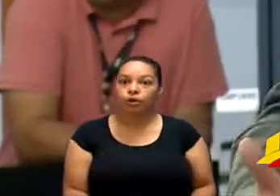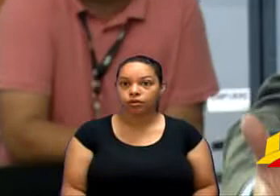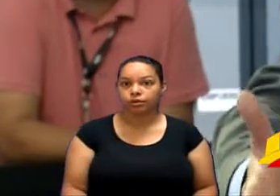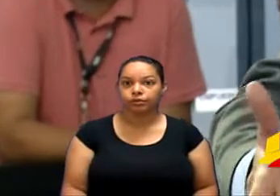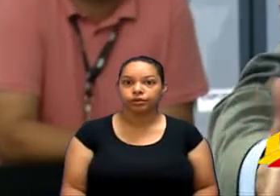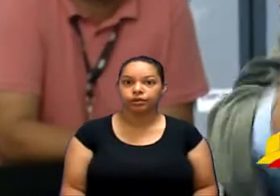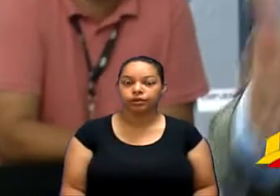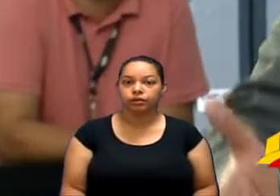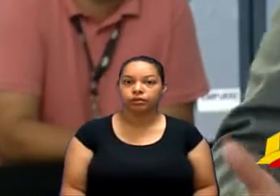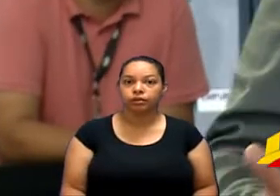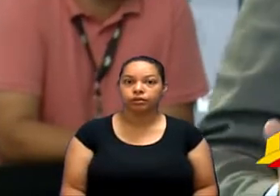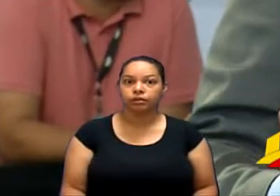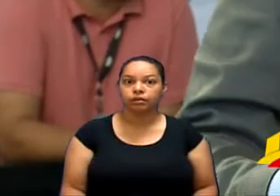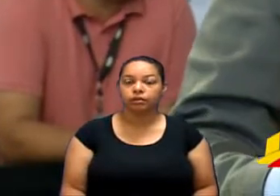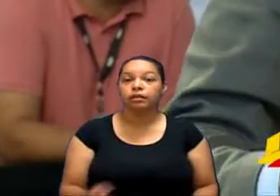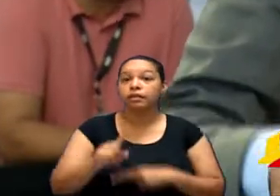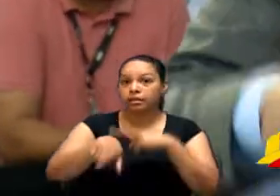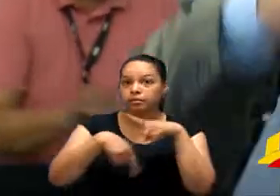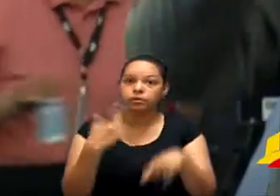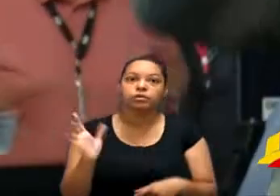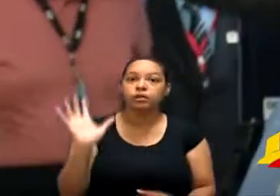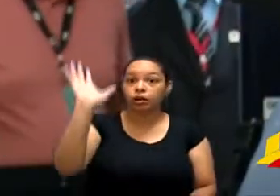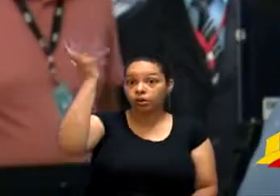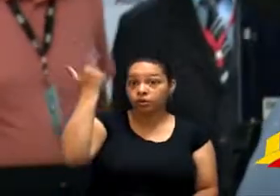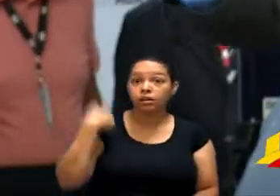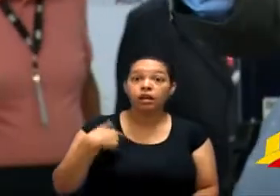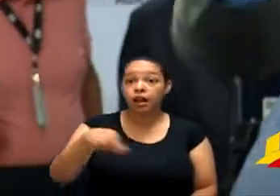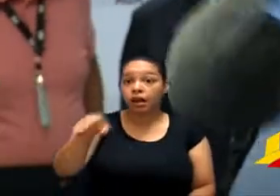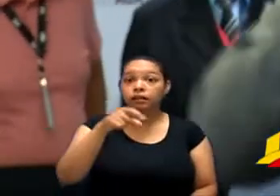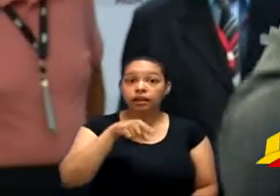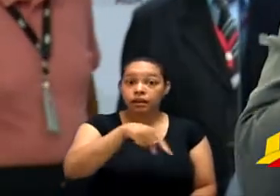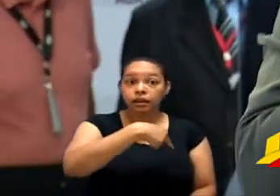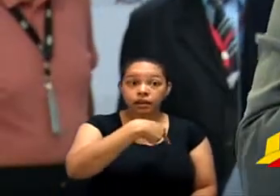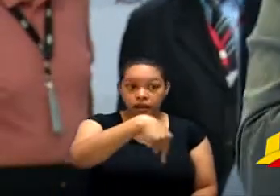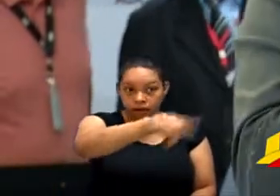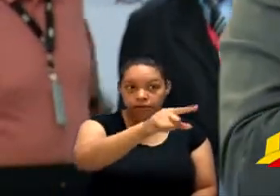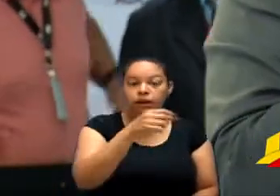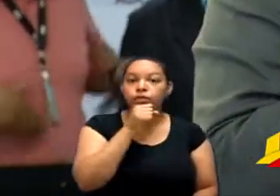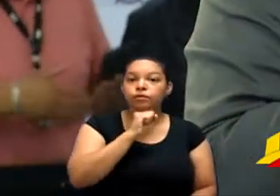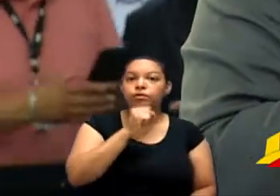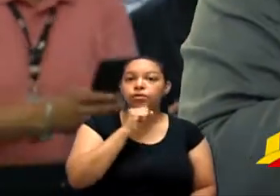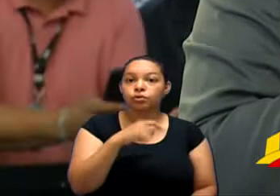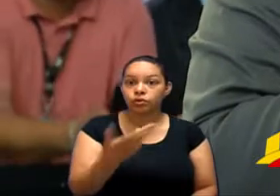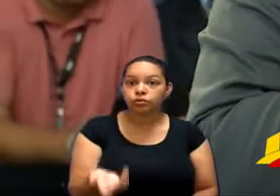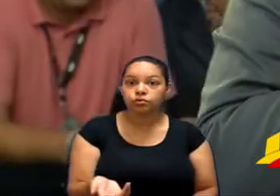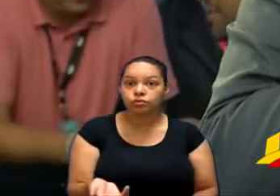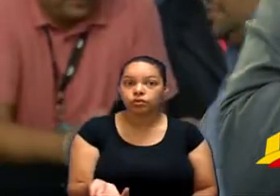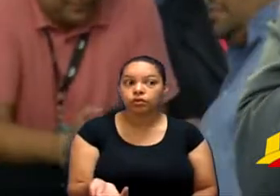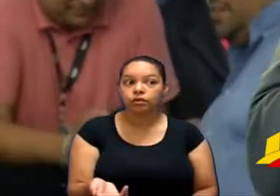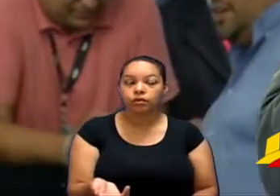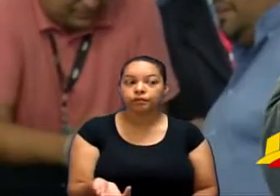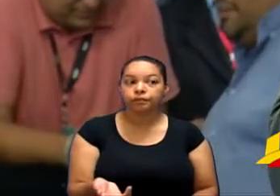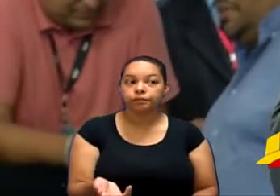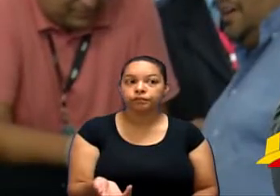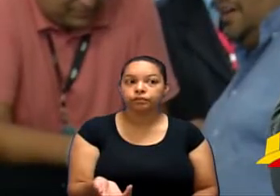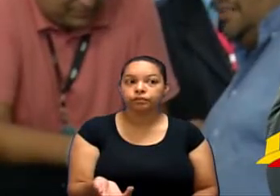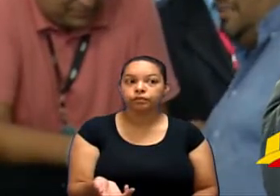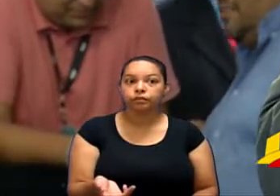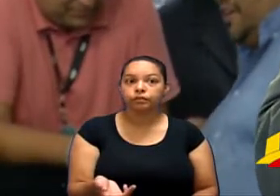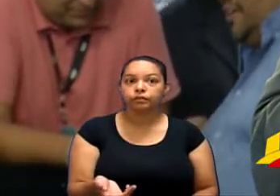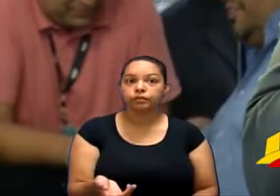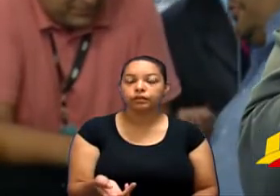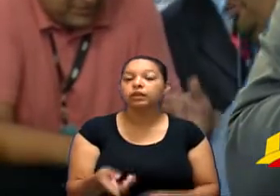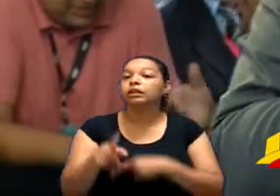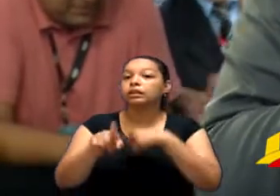for do prefeito Acontece ao idoso tem por exemplo alguém que tá fazendo vai se formar a educação física